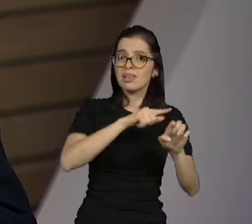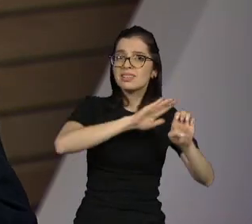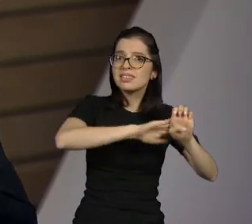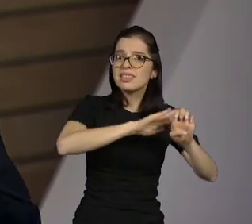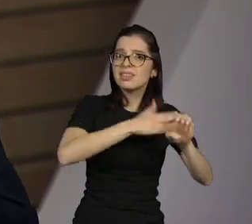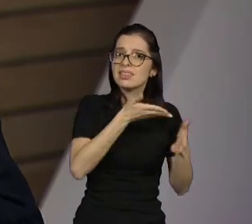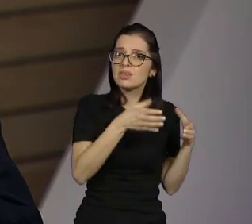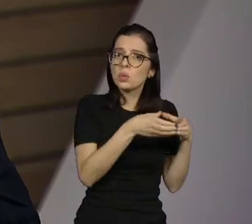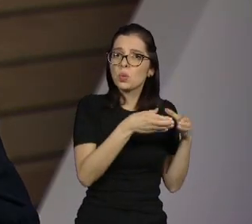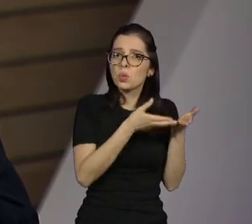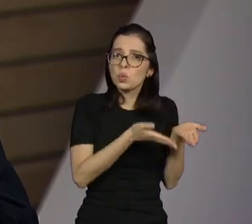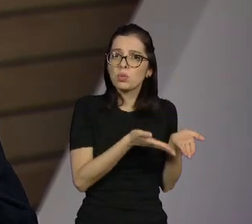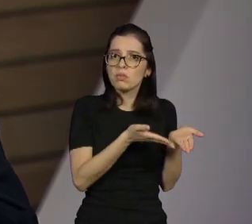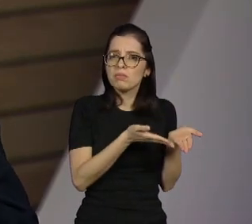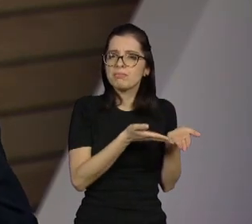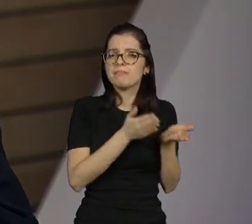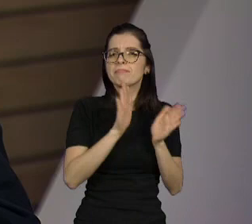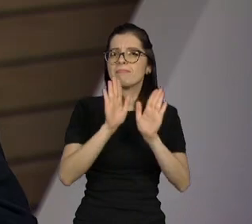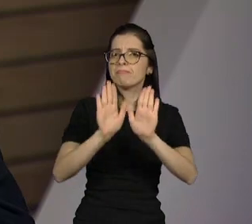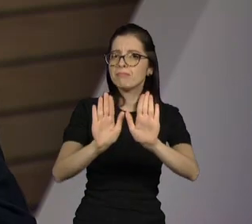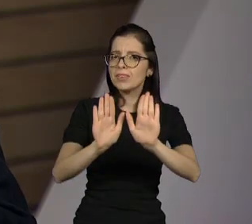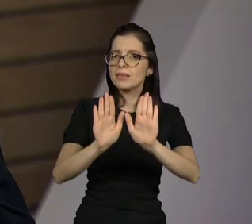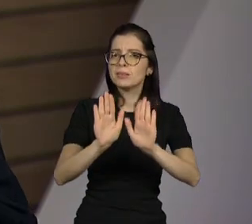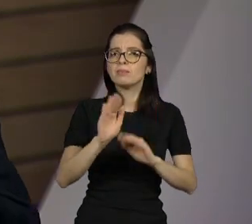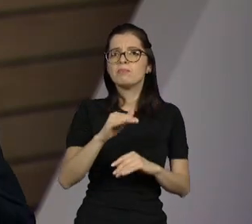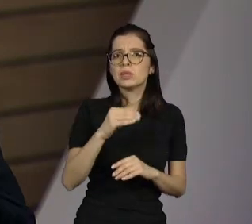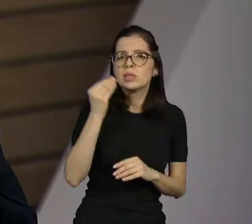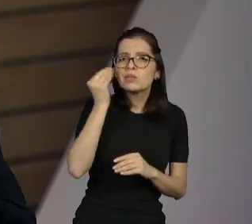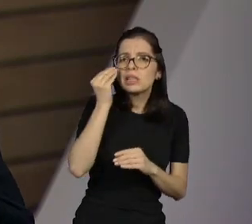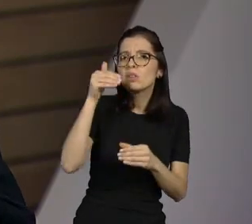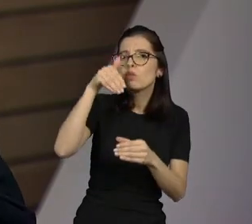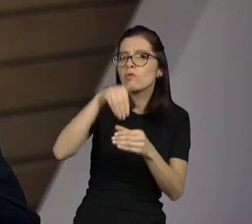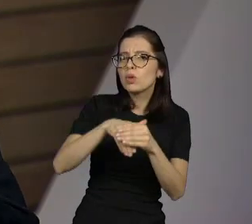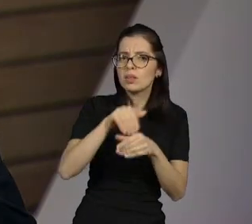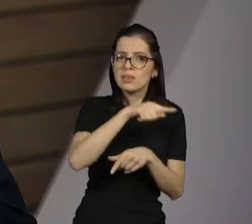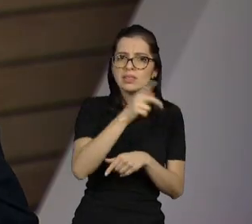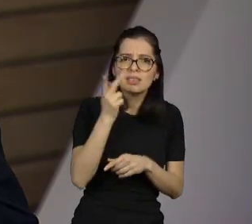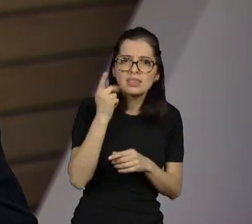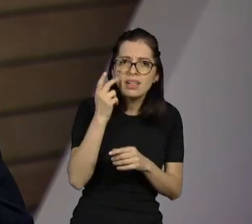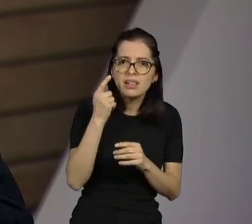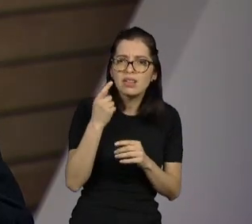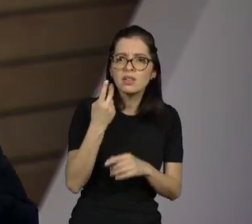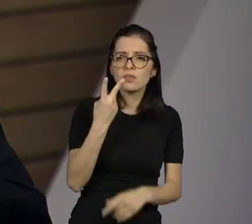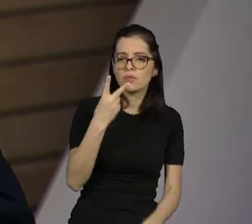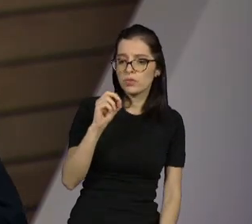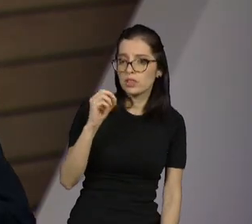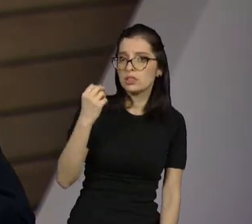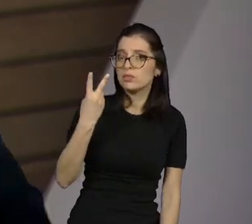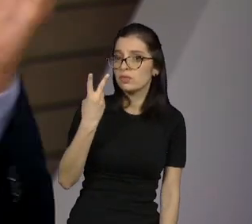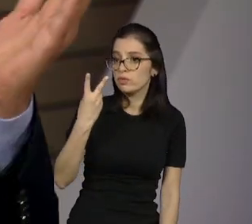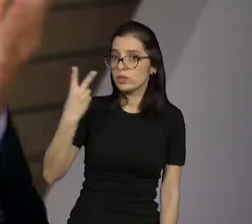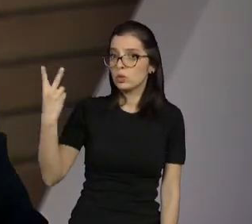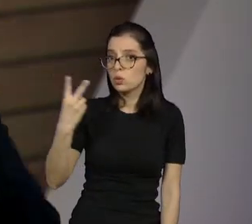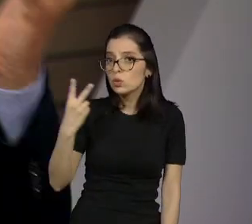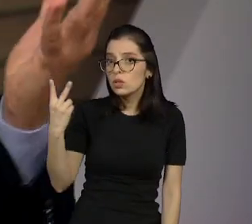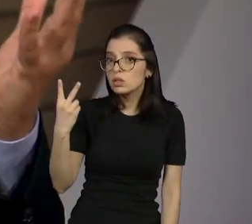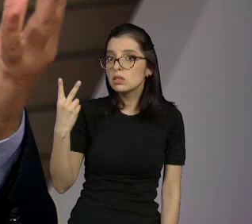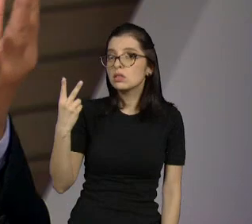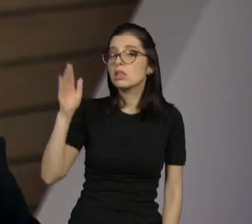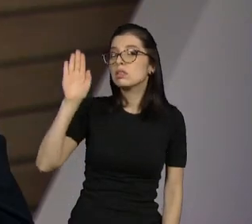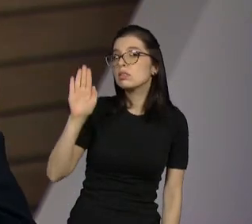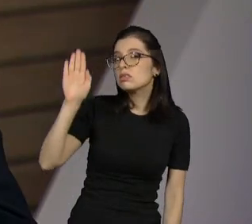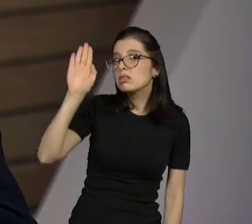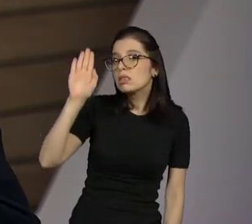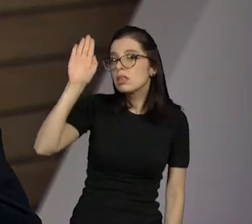tentando usar essa eleição em Fortaleza como uma amostra de 2022, a gente vê ali um candidato, então, identificado com o